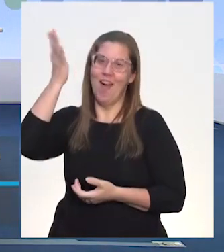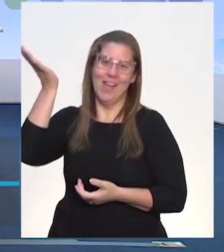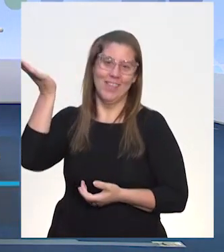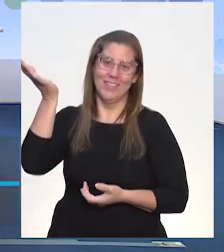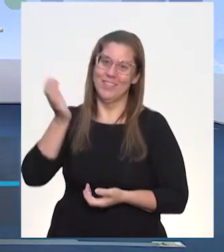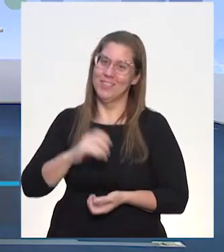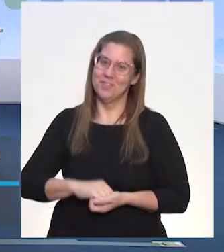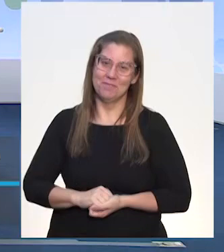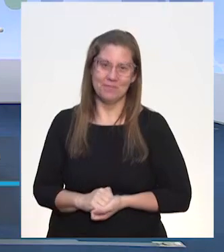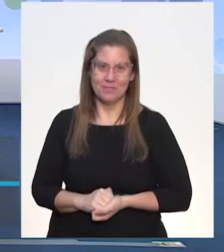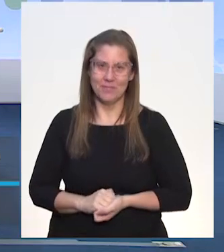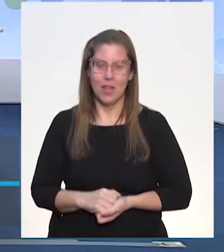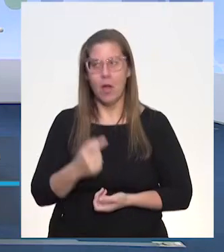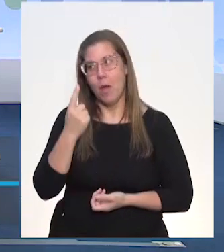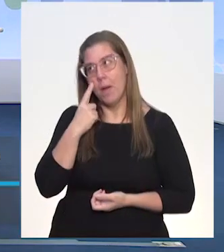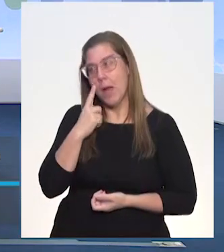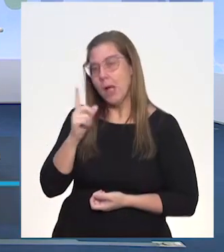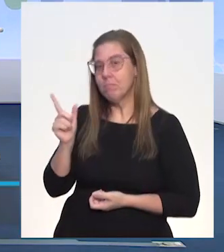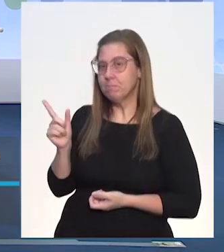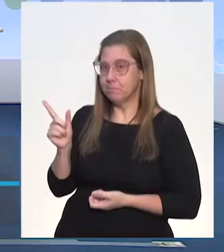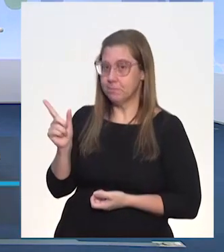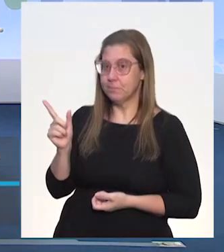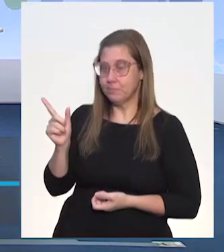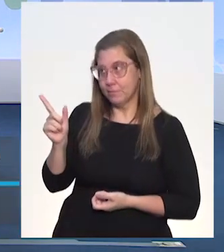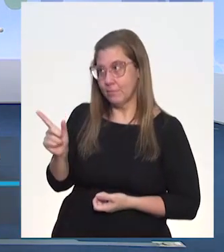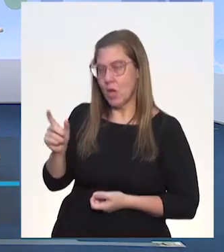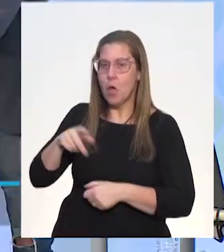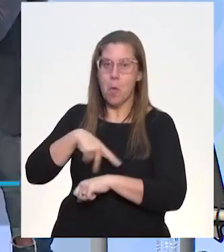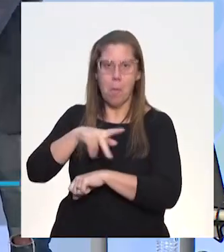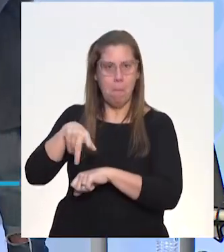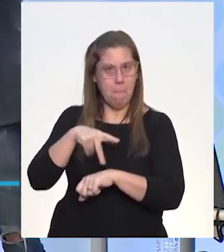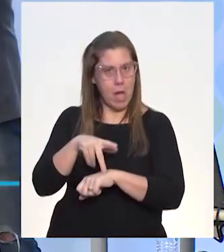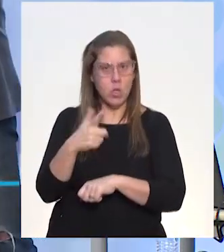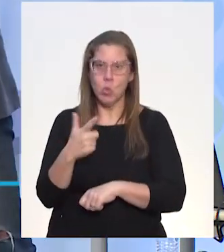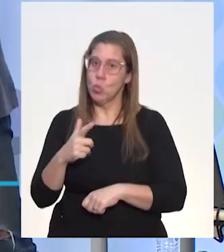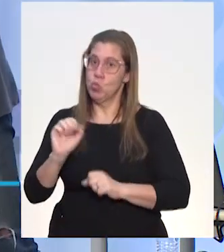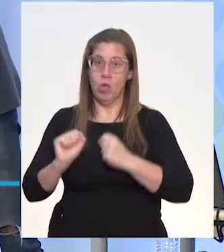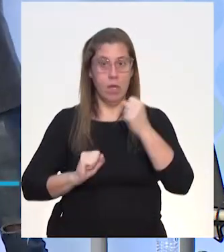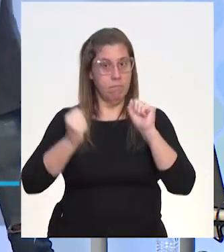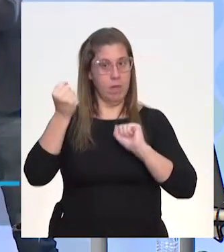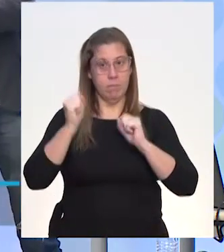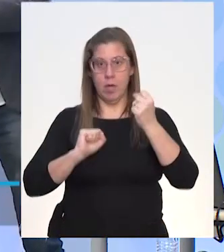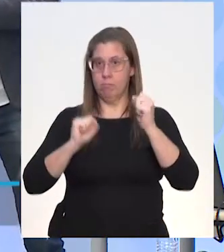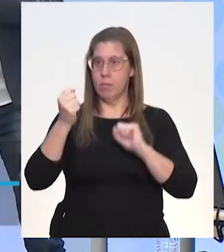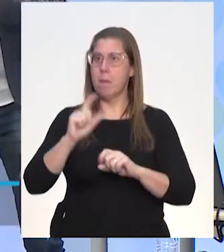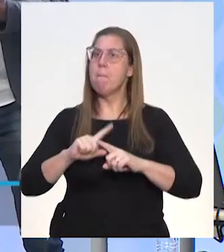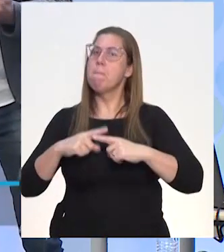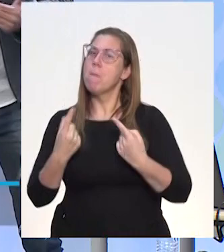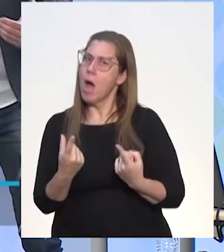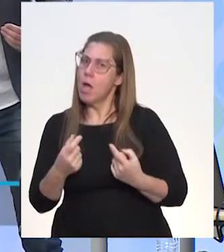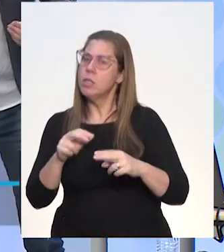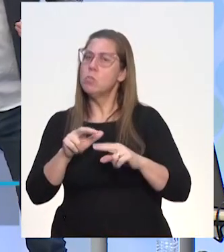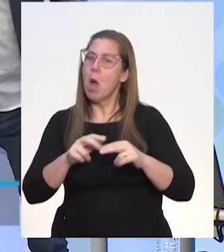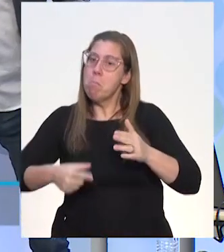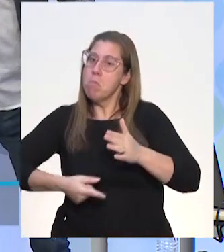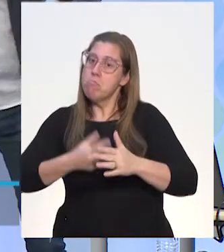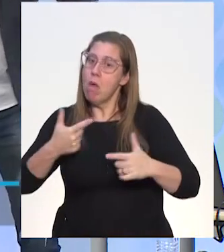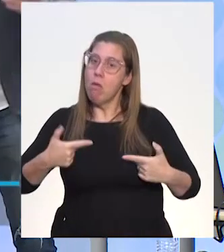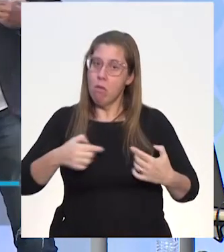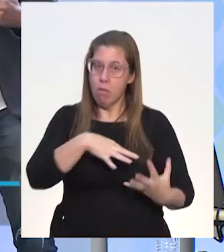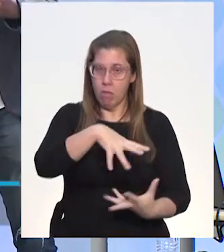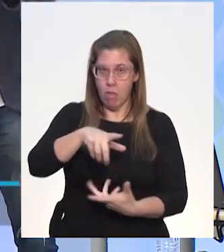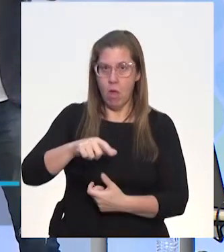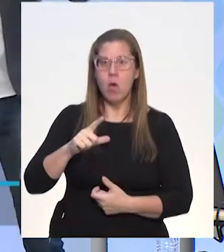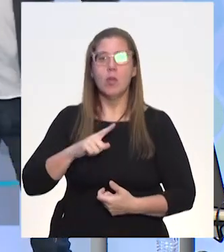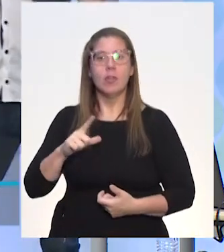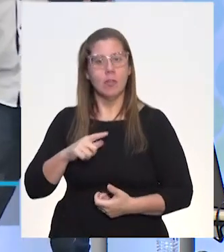Tá bom, vamos que vamos. Mas, aqui já está dizendo, era um país que não era industrializado, mas que por causa da Primeira Guerra Mundial teve